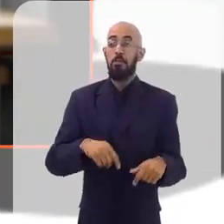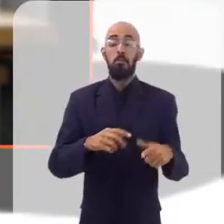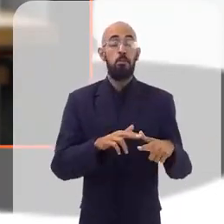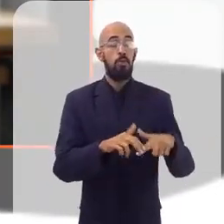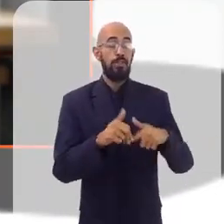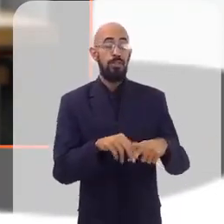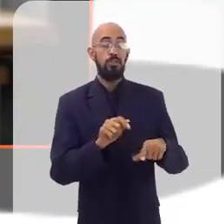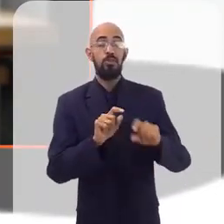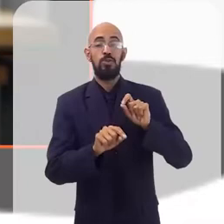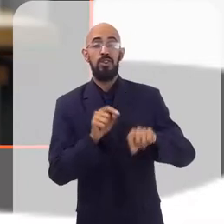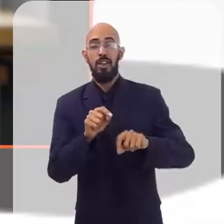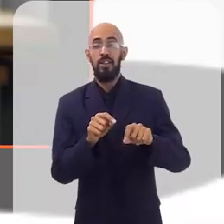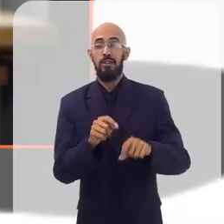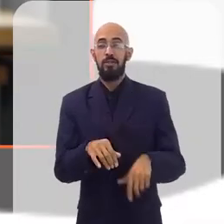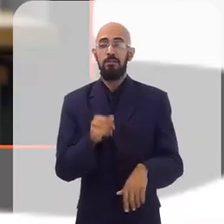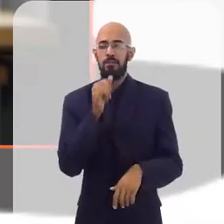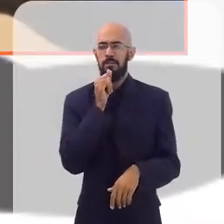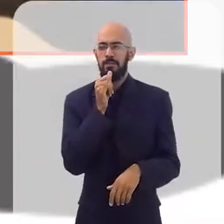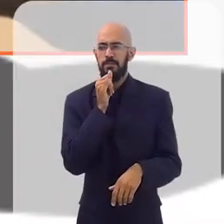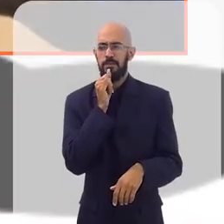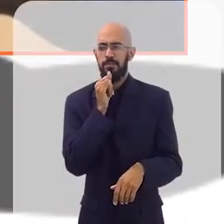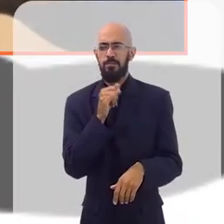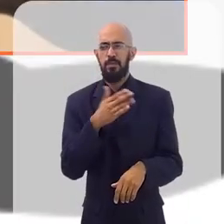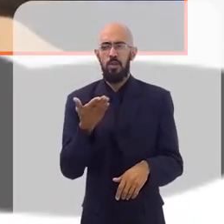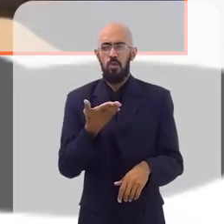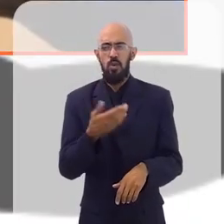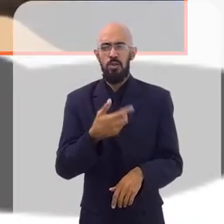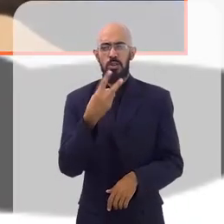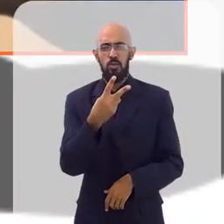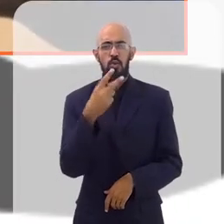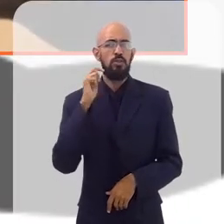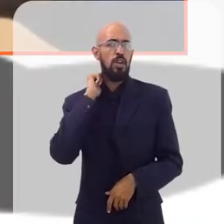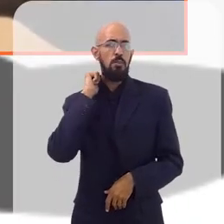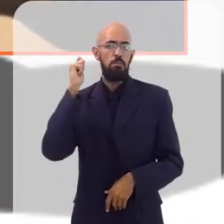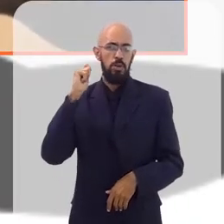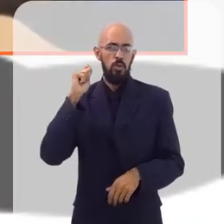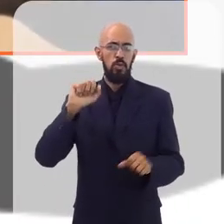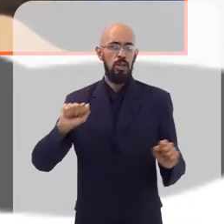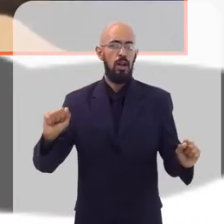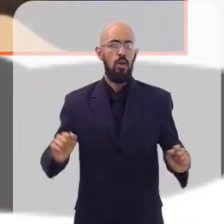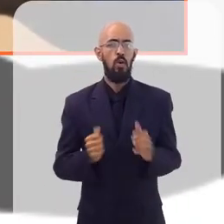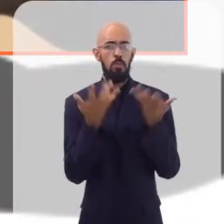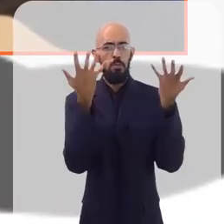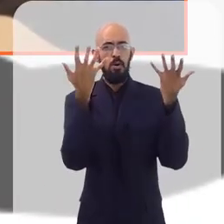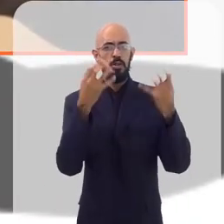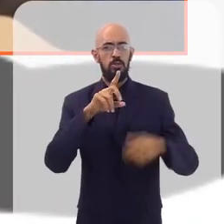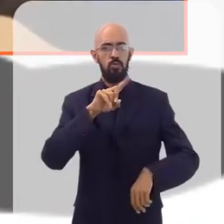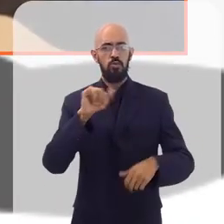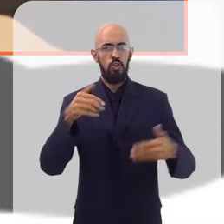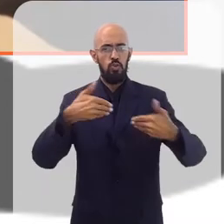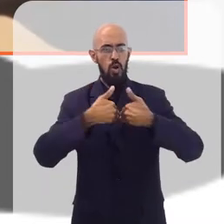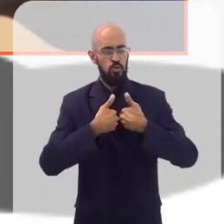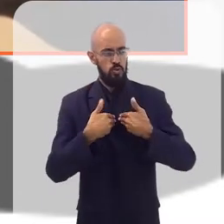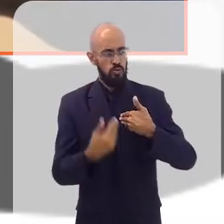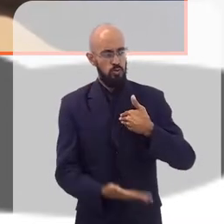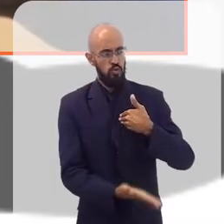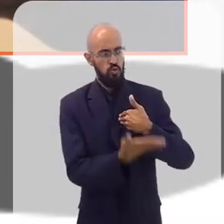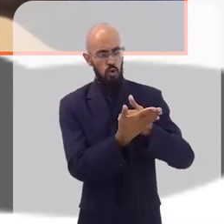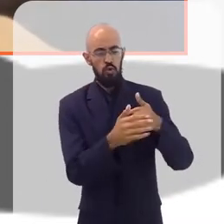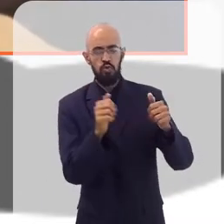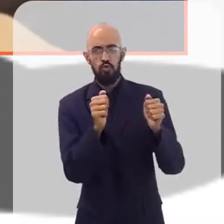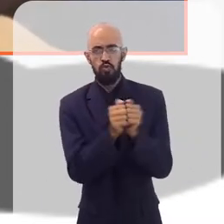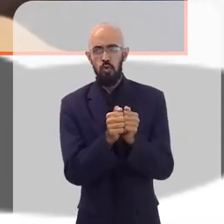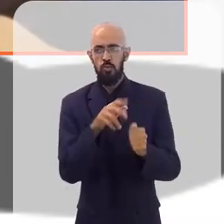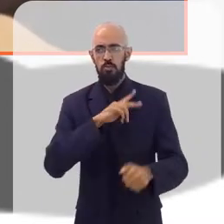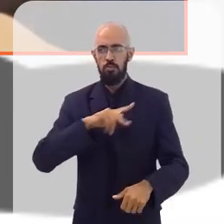Tanto que por exemplo agora nós estamos já no dia dois de abril se celebra o dia do autismo e o